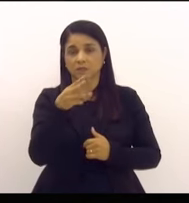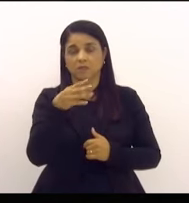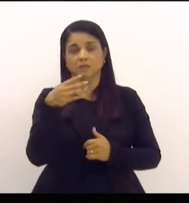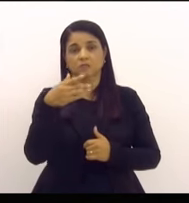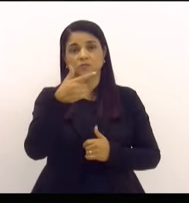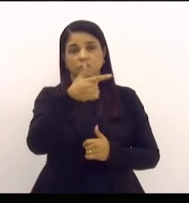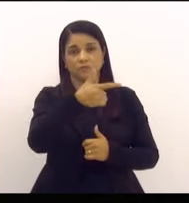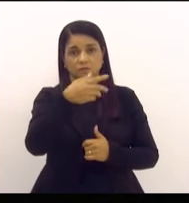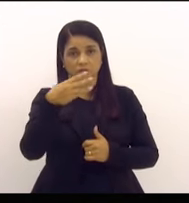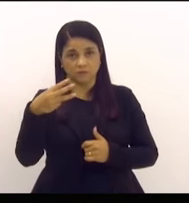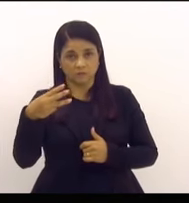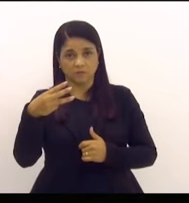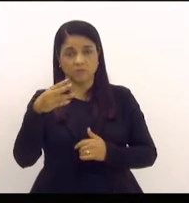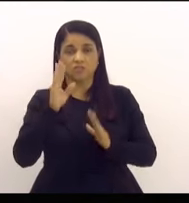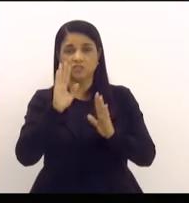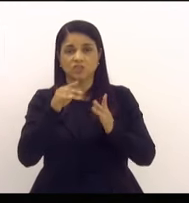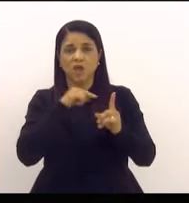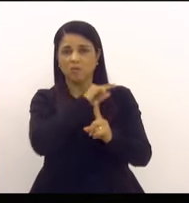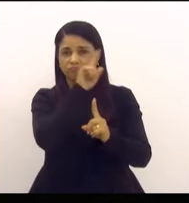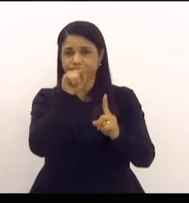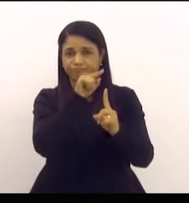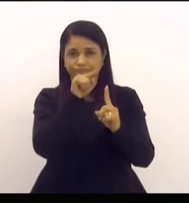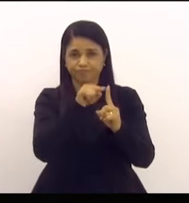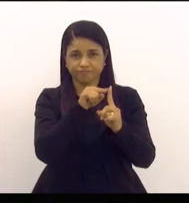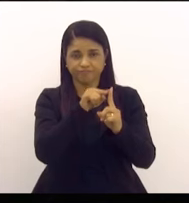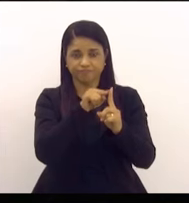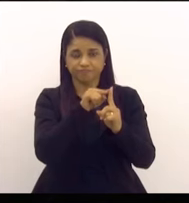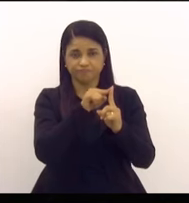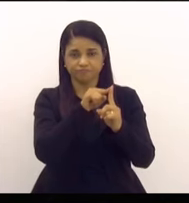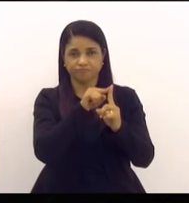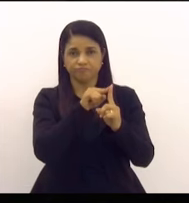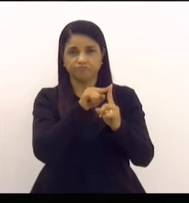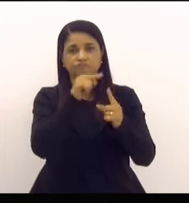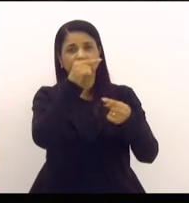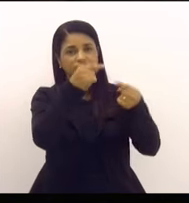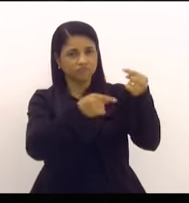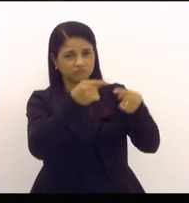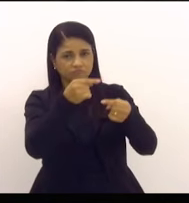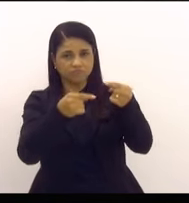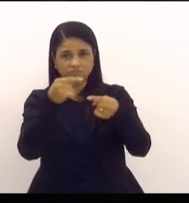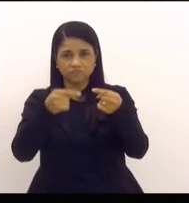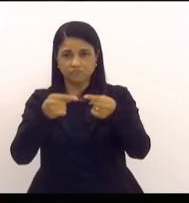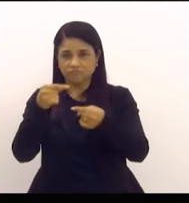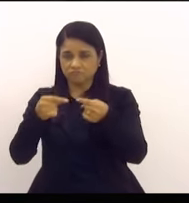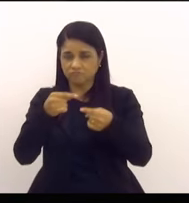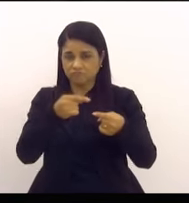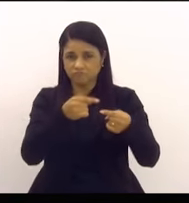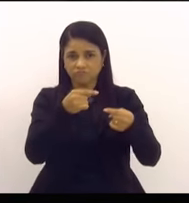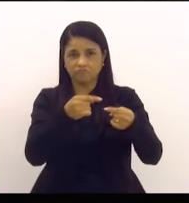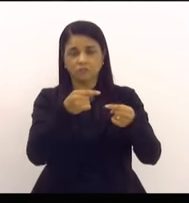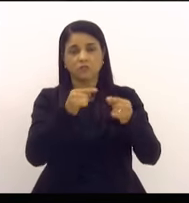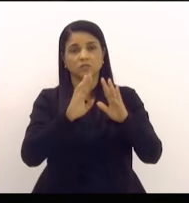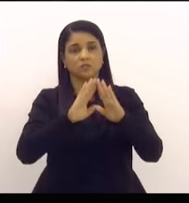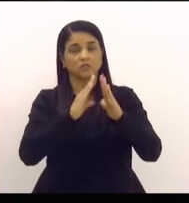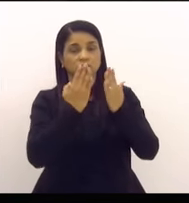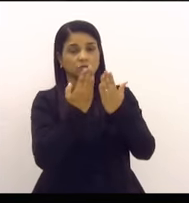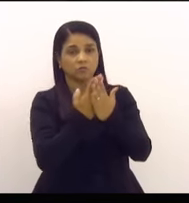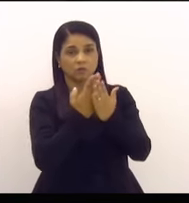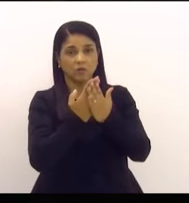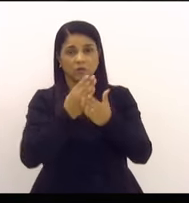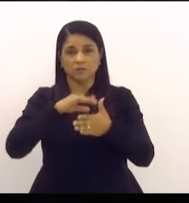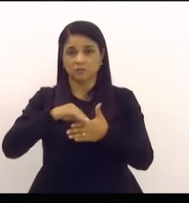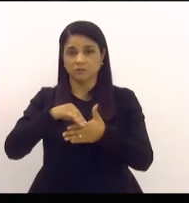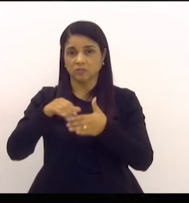23, que já foi objeto, senhor presidente, de uma discussão macro no Colégio de Líderes,